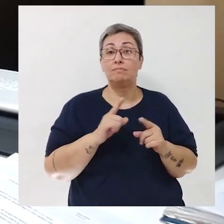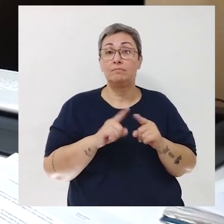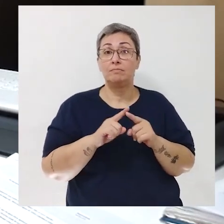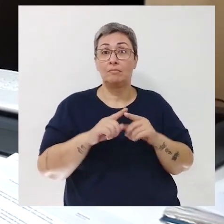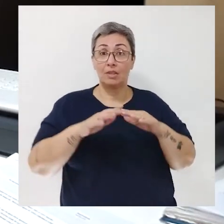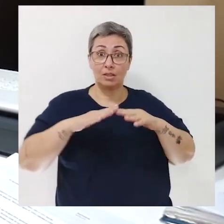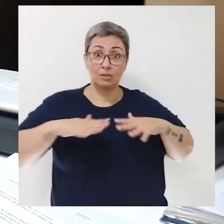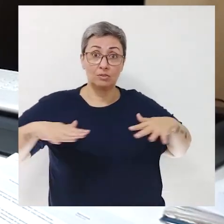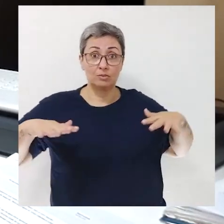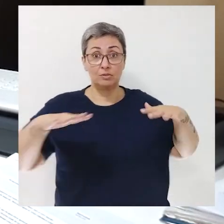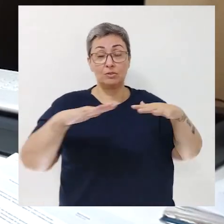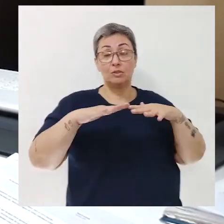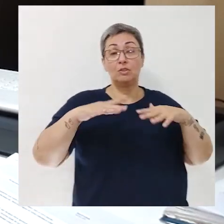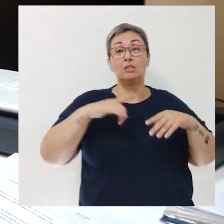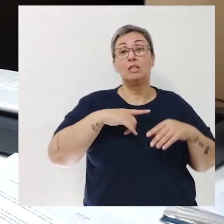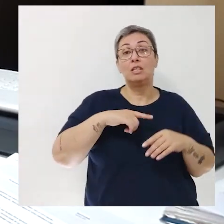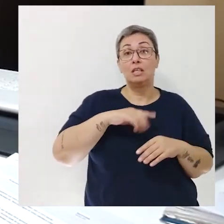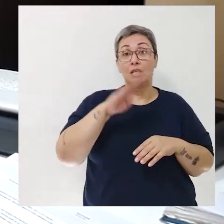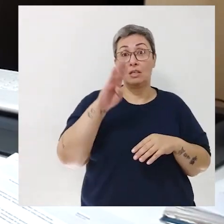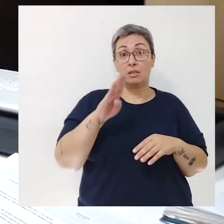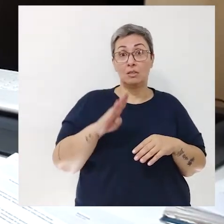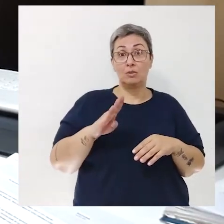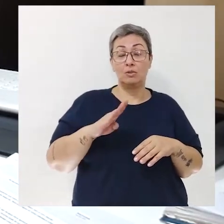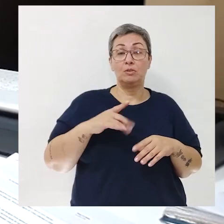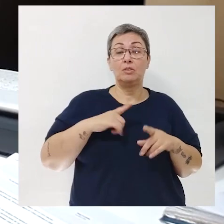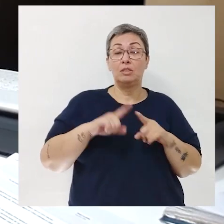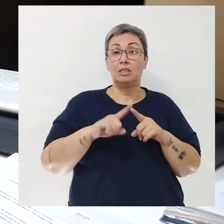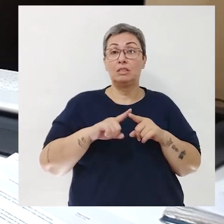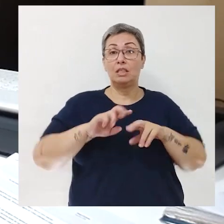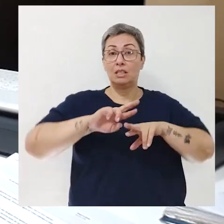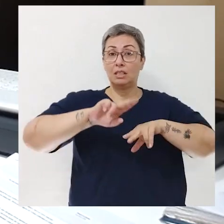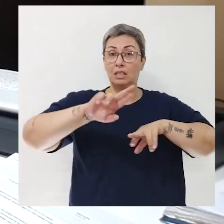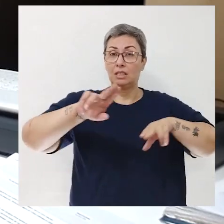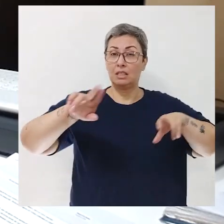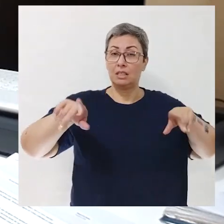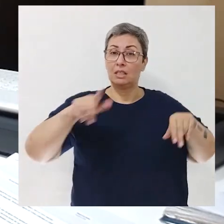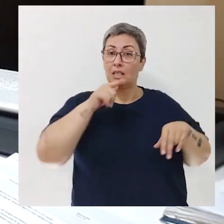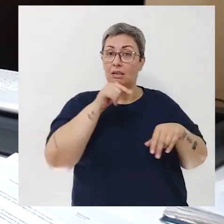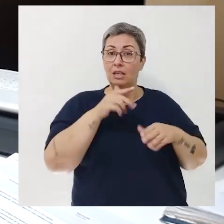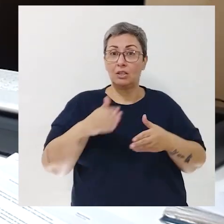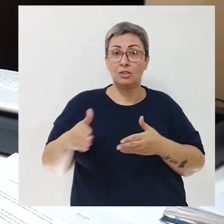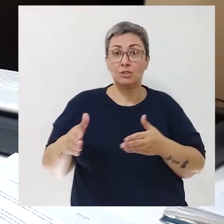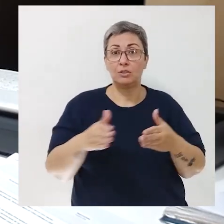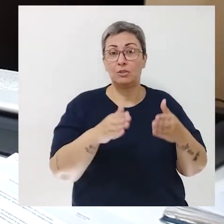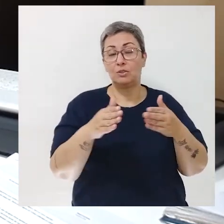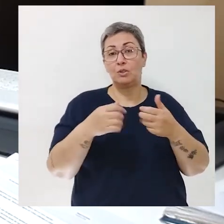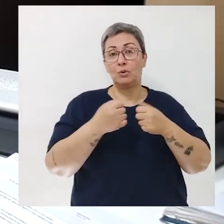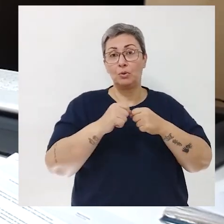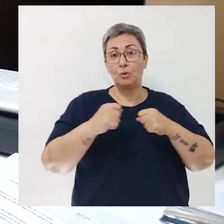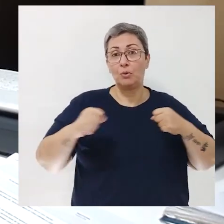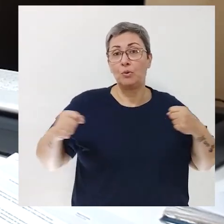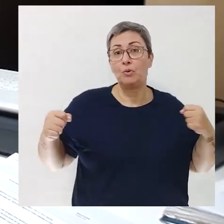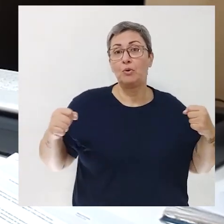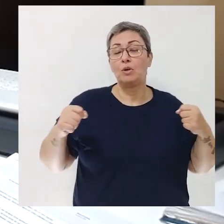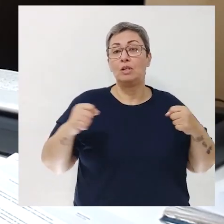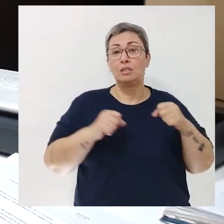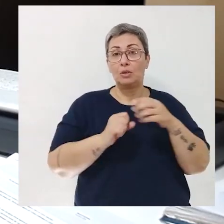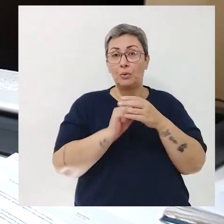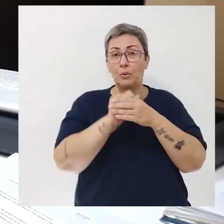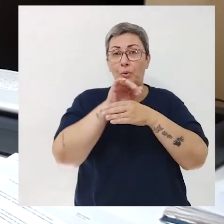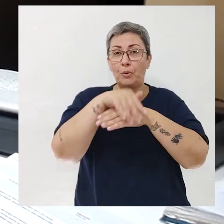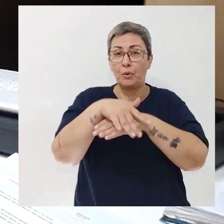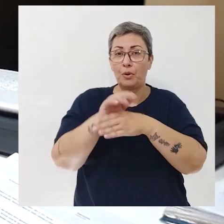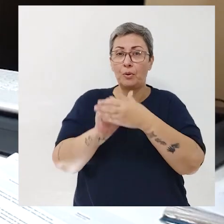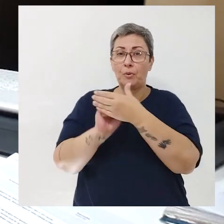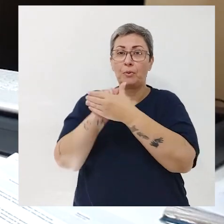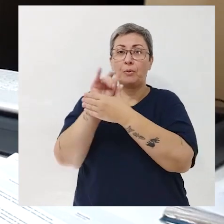do seu território, no território aqui do Brasil, existem muitos rios e grande quantidade de